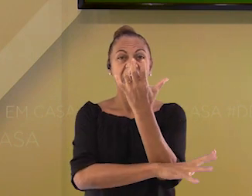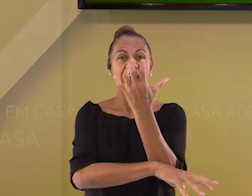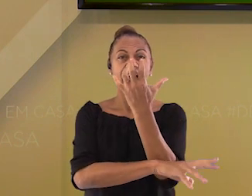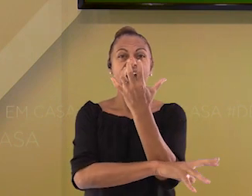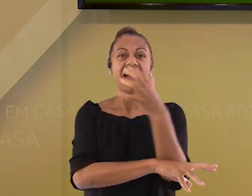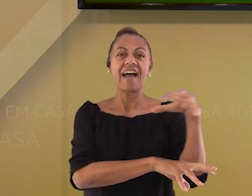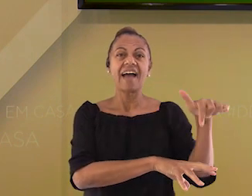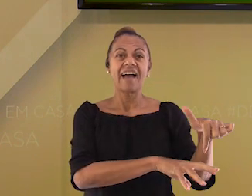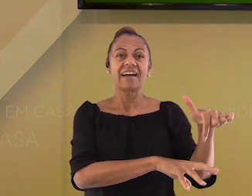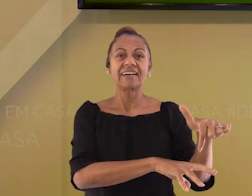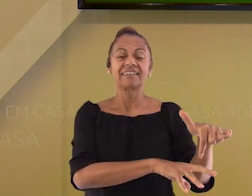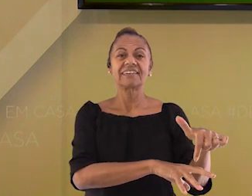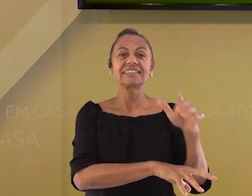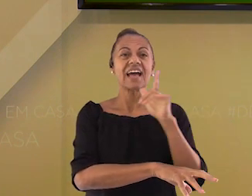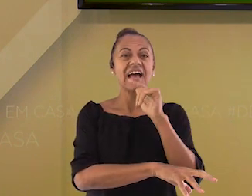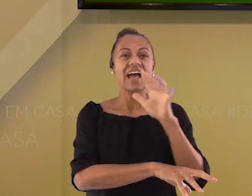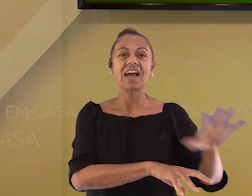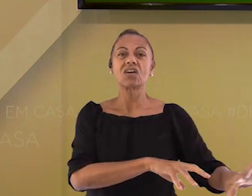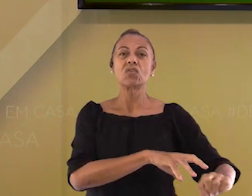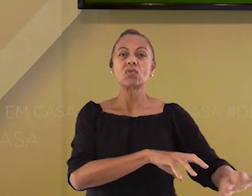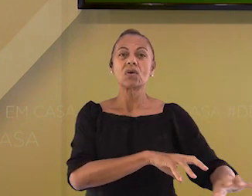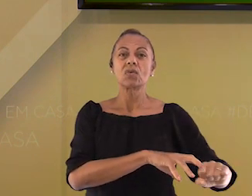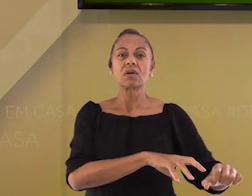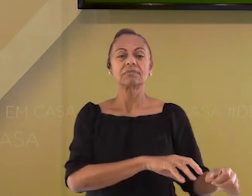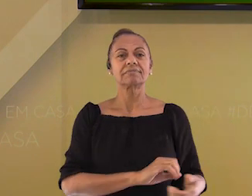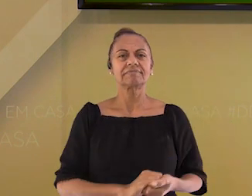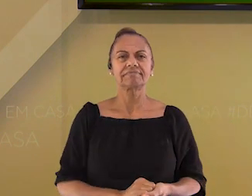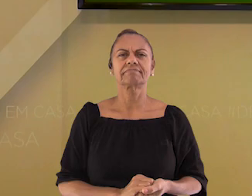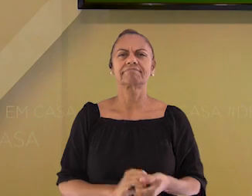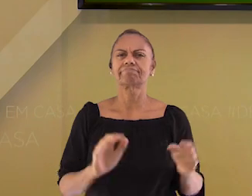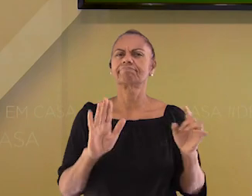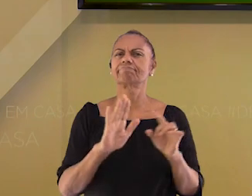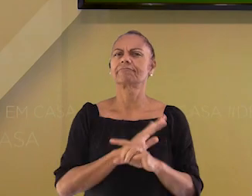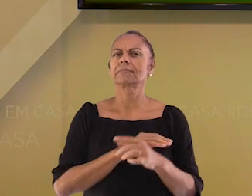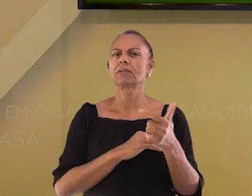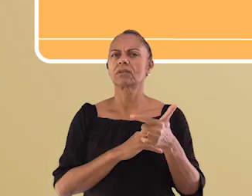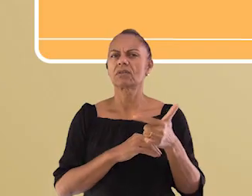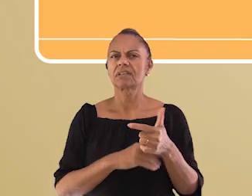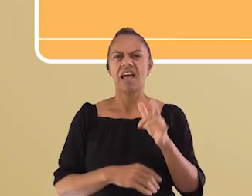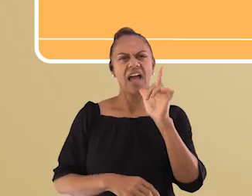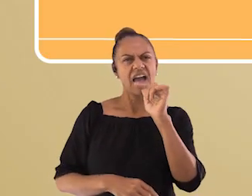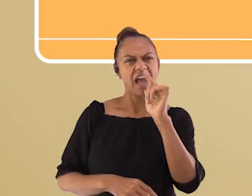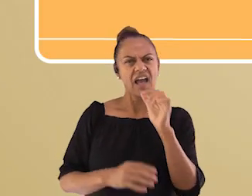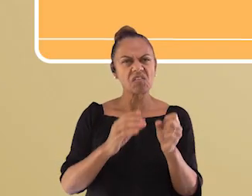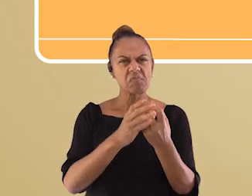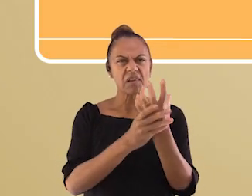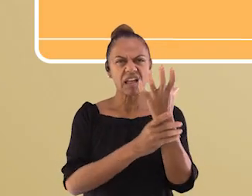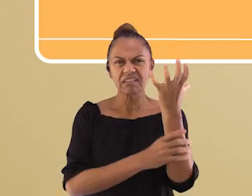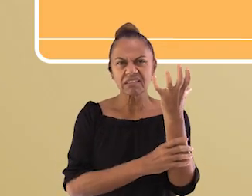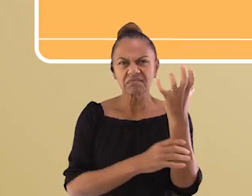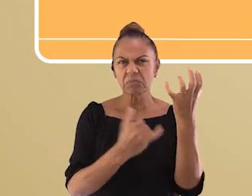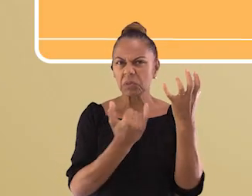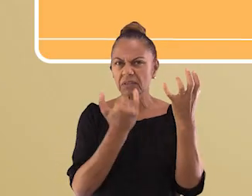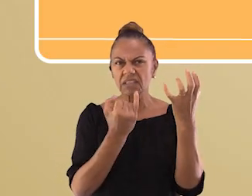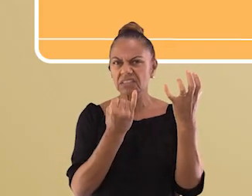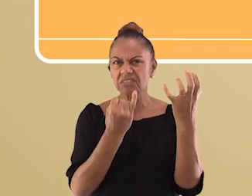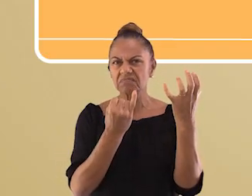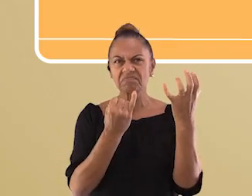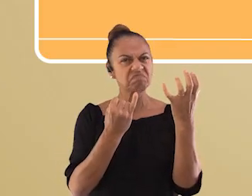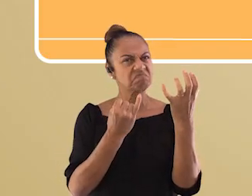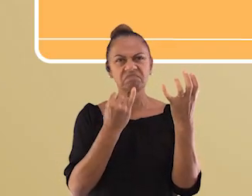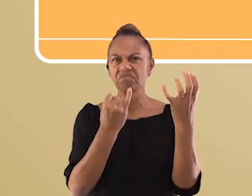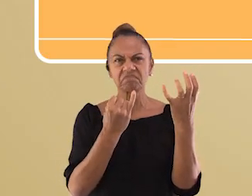A raiz é a parte da planta por onde ela bebe água. A água não é importante